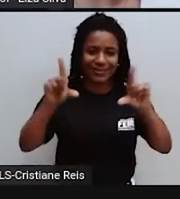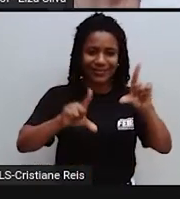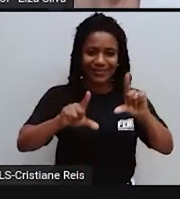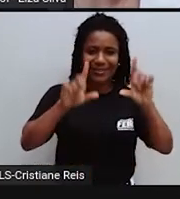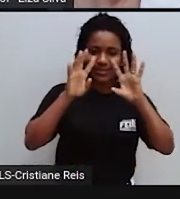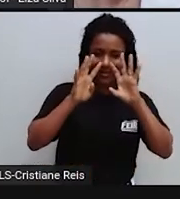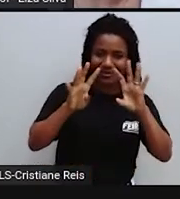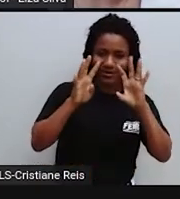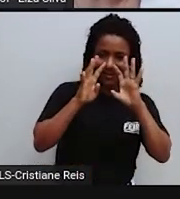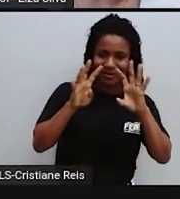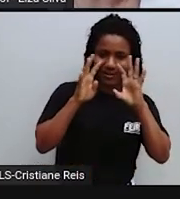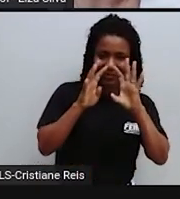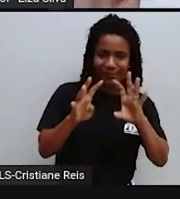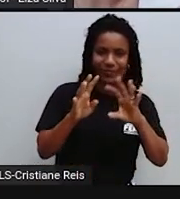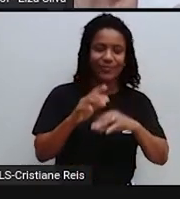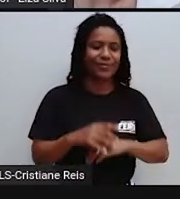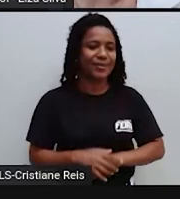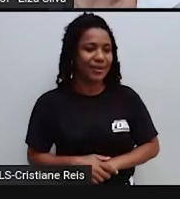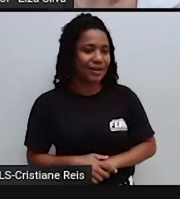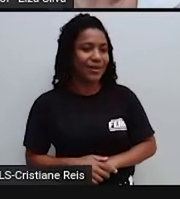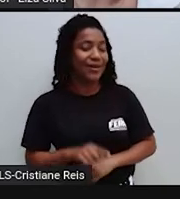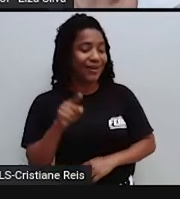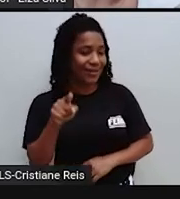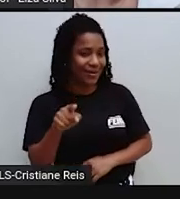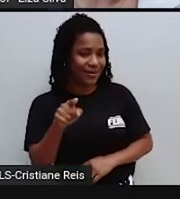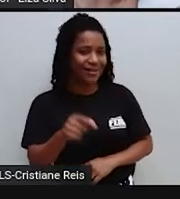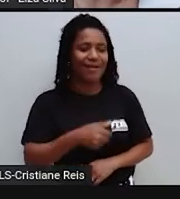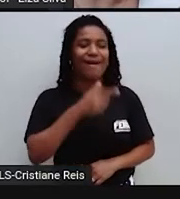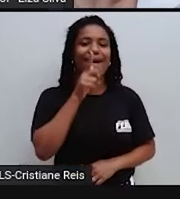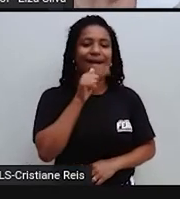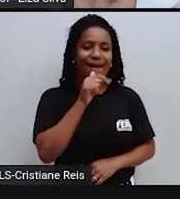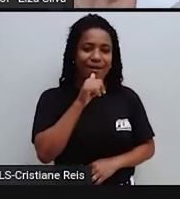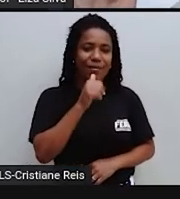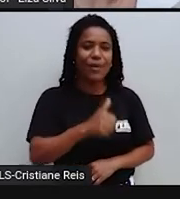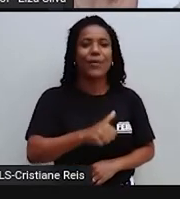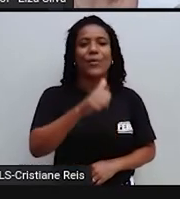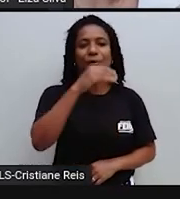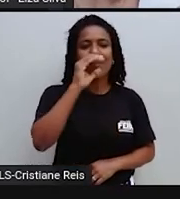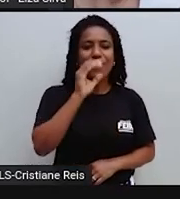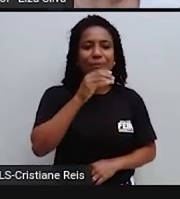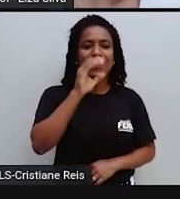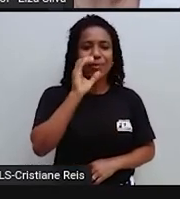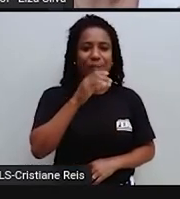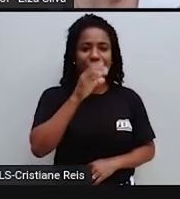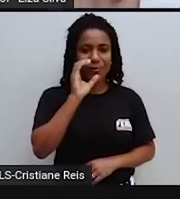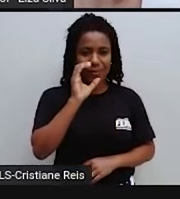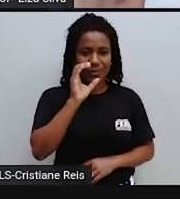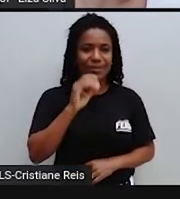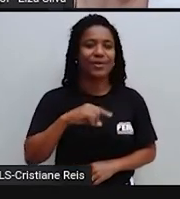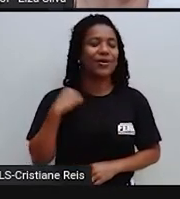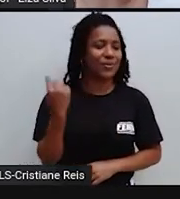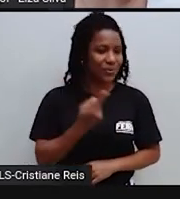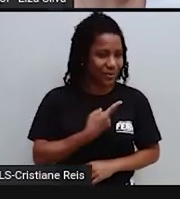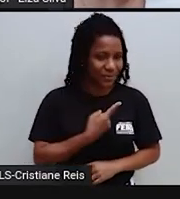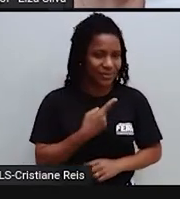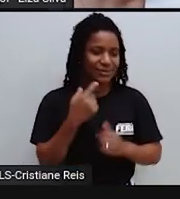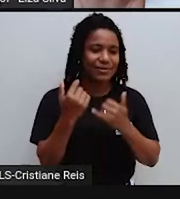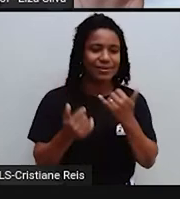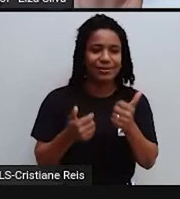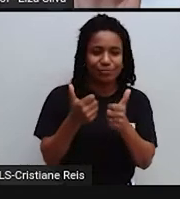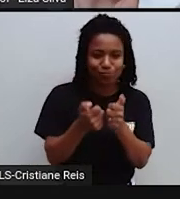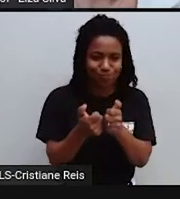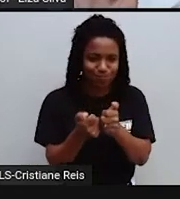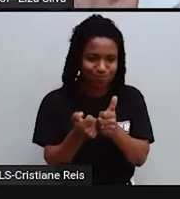water. Ele está bebendo água. We play, ou melhor, we are playing soccer. Nós estamos jogando